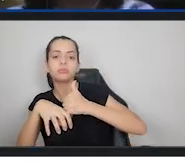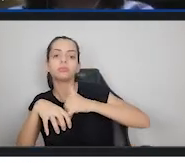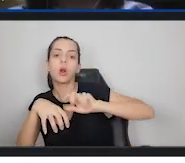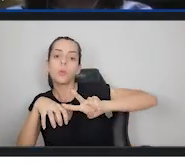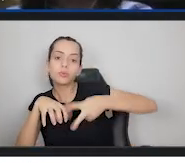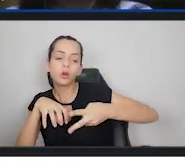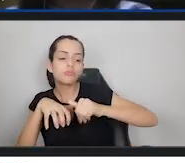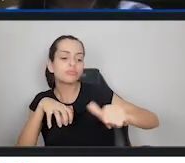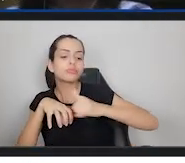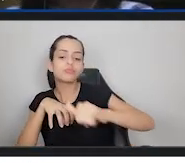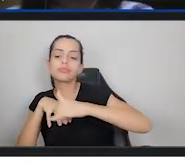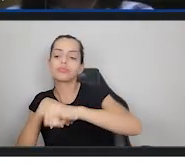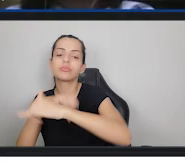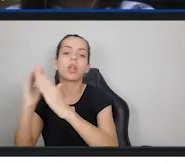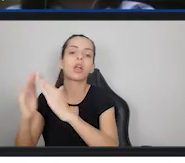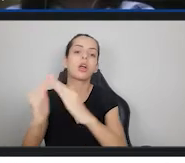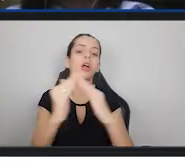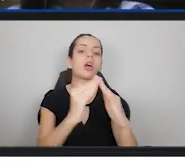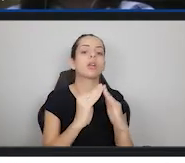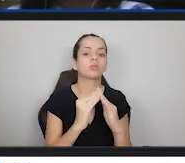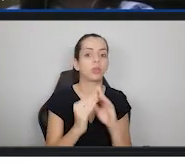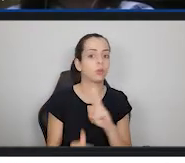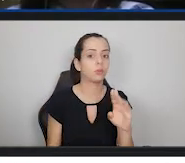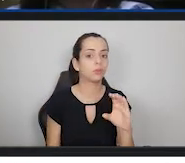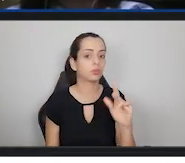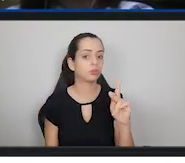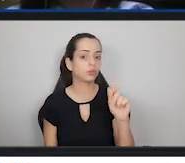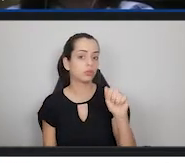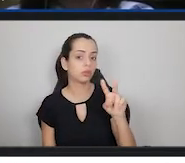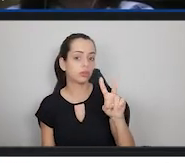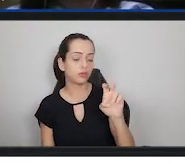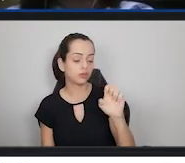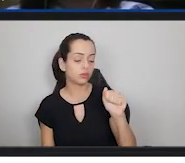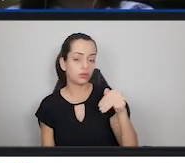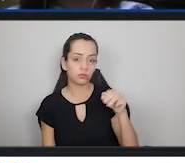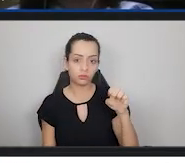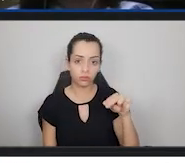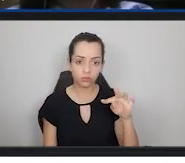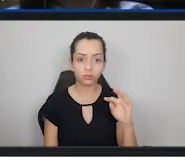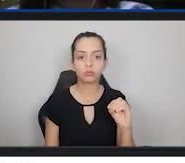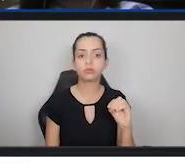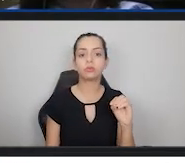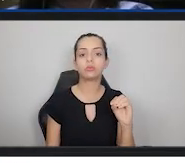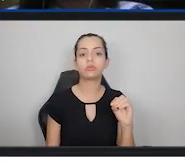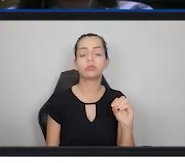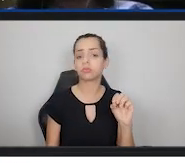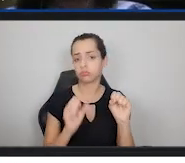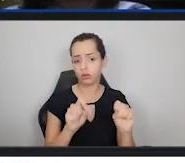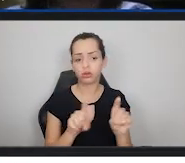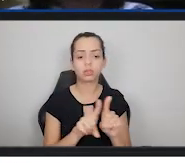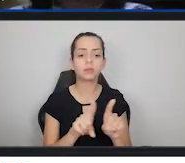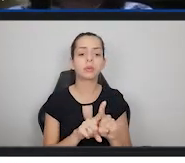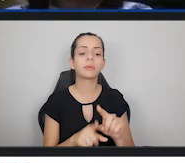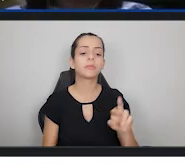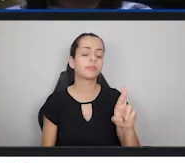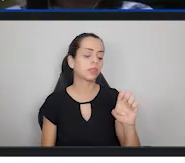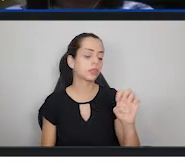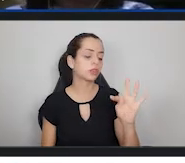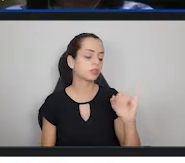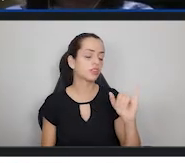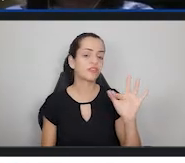dizer assim, não tem um transformador. Só tem, por exemplo, uma interligação, um chaveamento para fazer a conexão com o